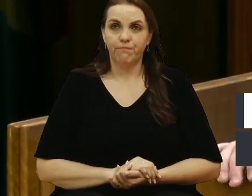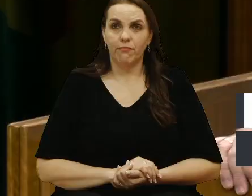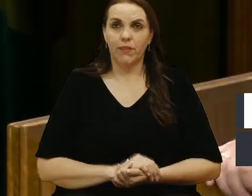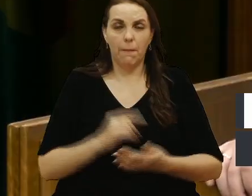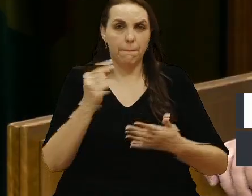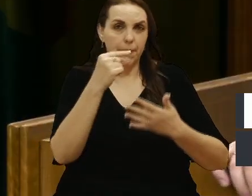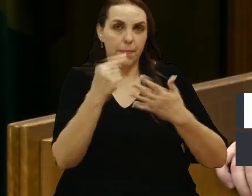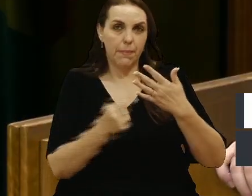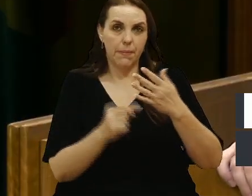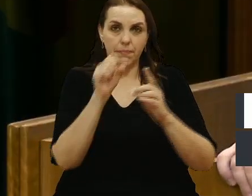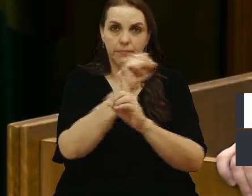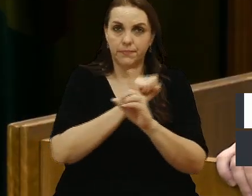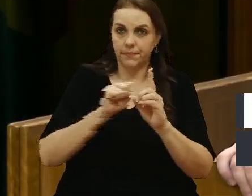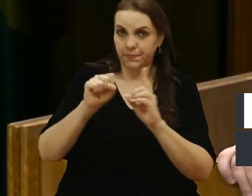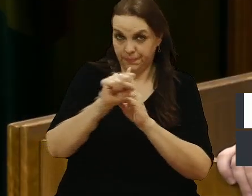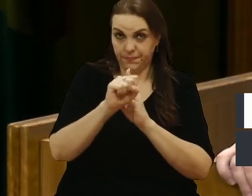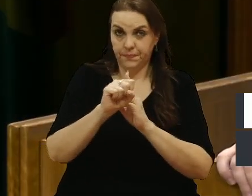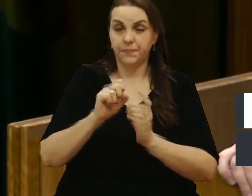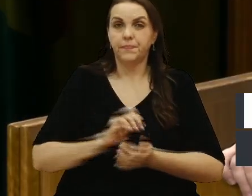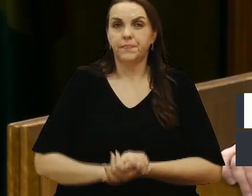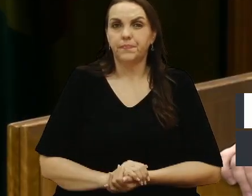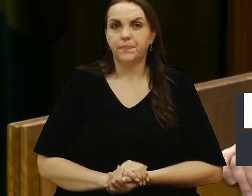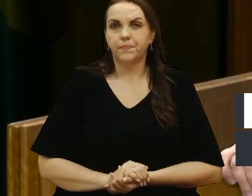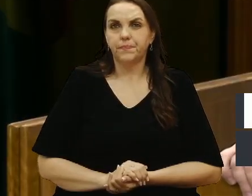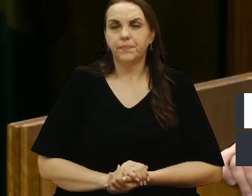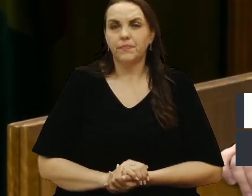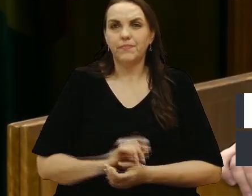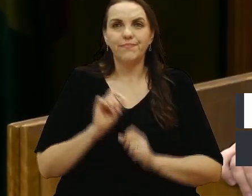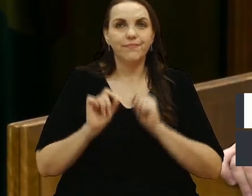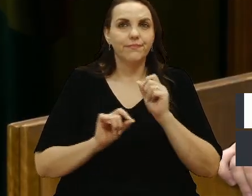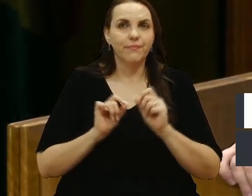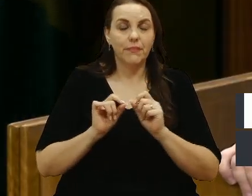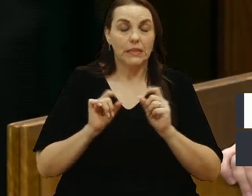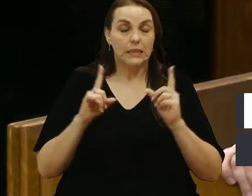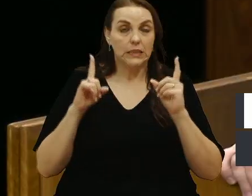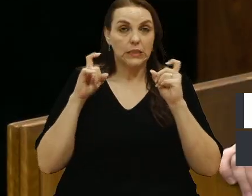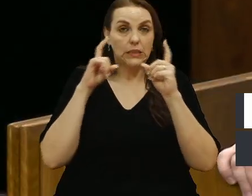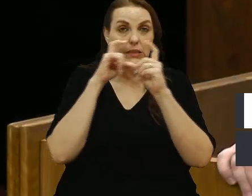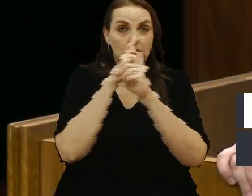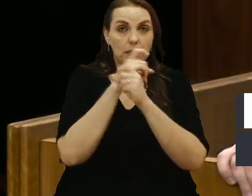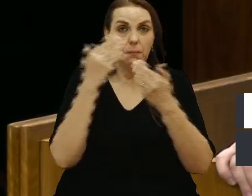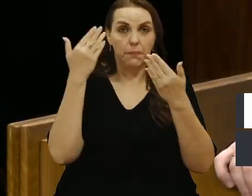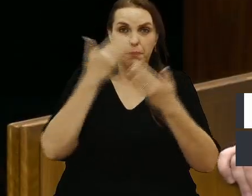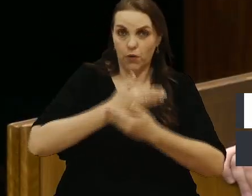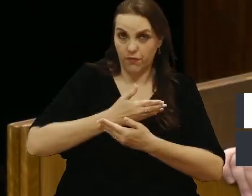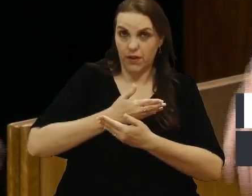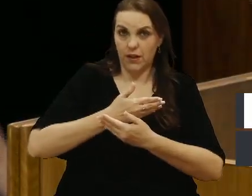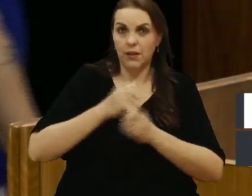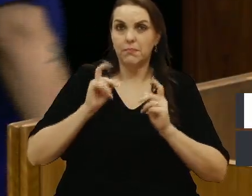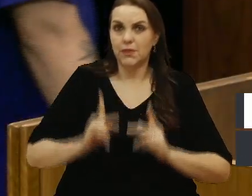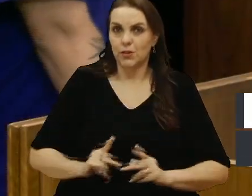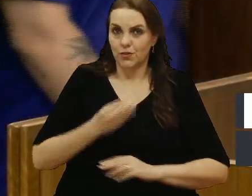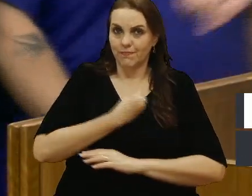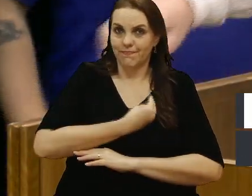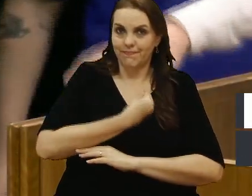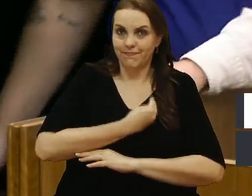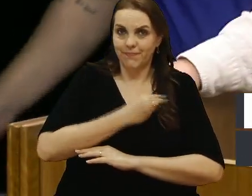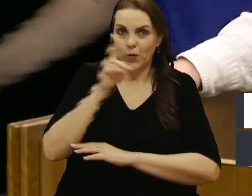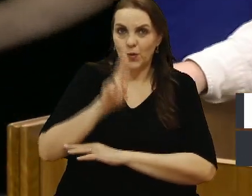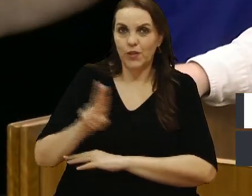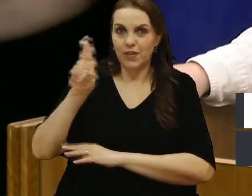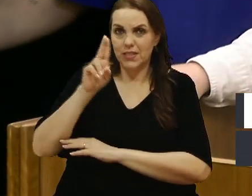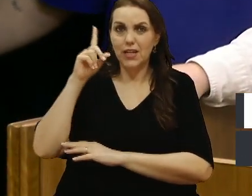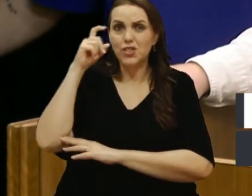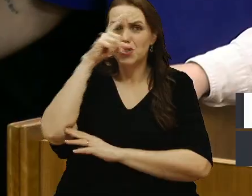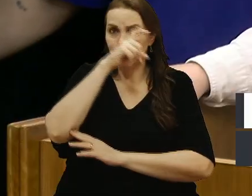critérios sociais, que são de complexa comprovação. Quem esteve na universidade sabe o quão duro é conseguir se matricular